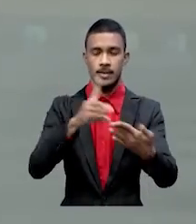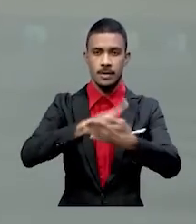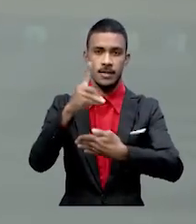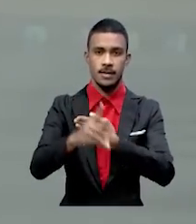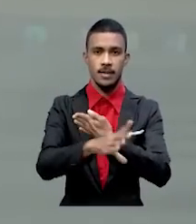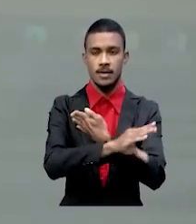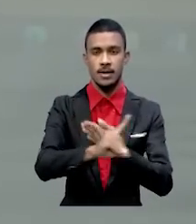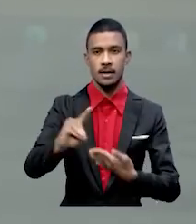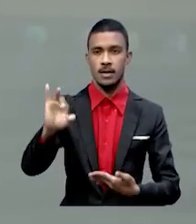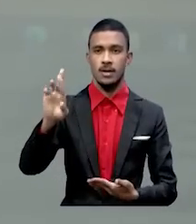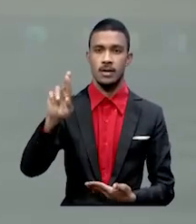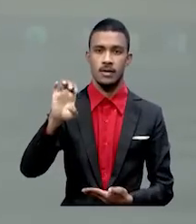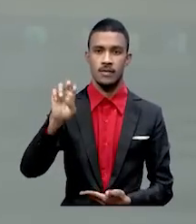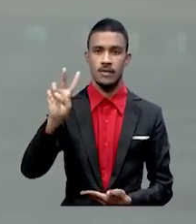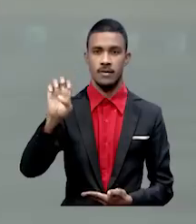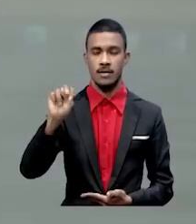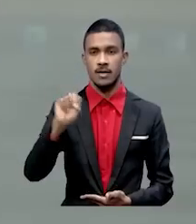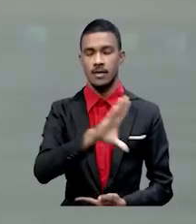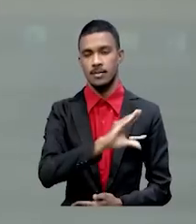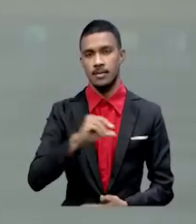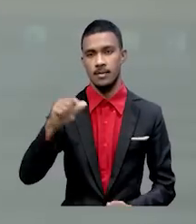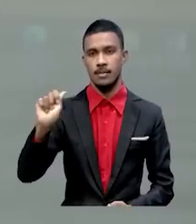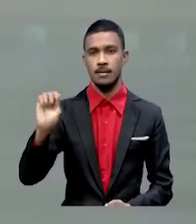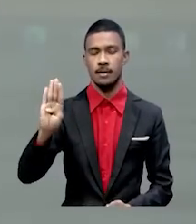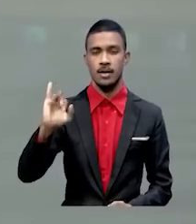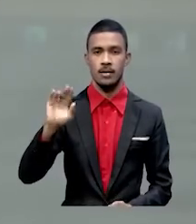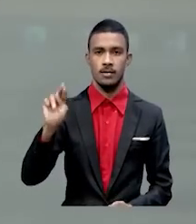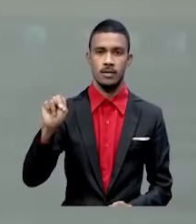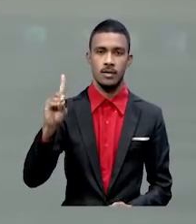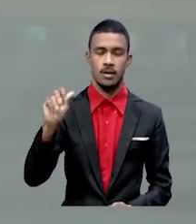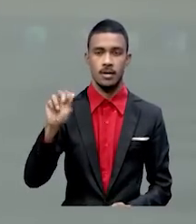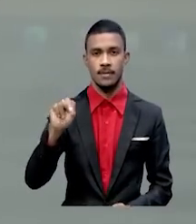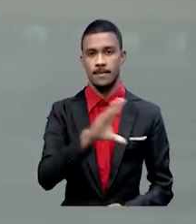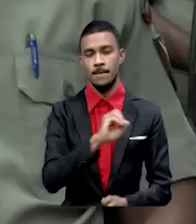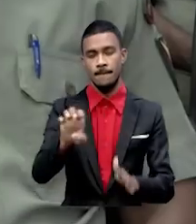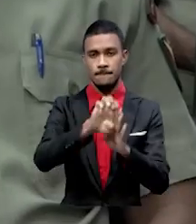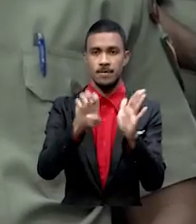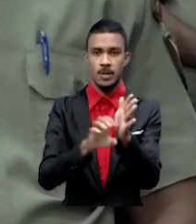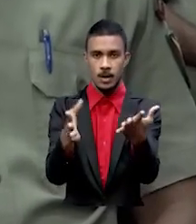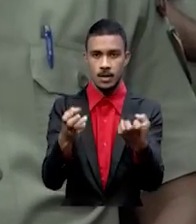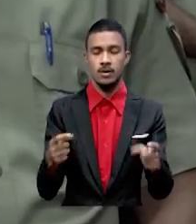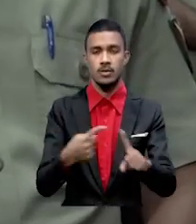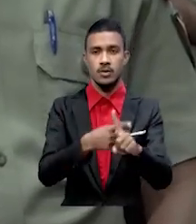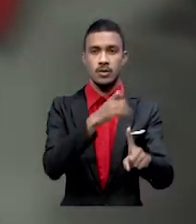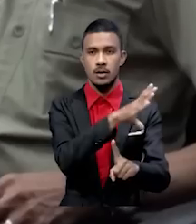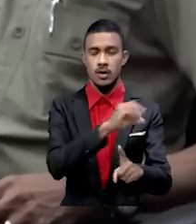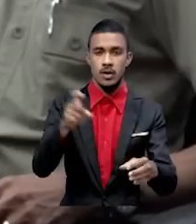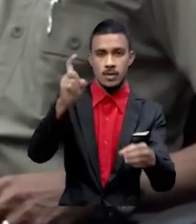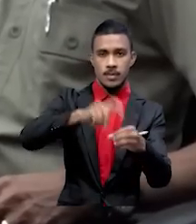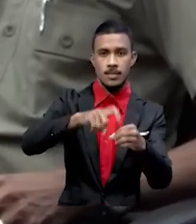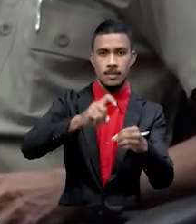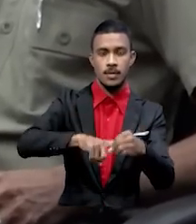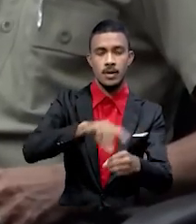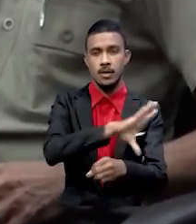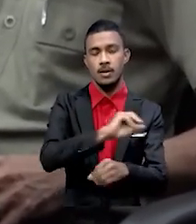Darwin à custa do nosso Bayunda. Atualmente, a receita estadunidense, maioria, mais esse fundo petrolífero, mais